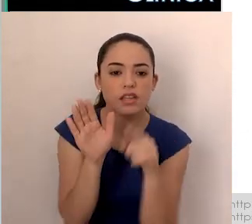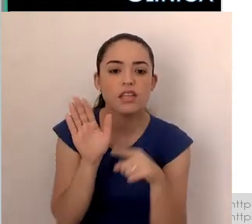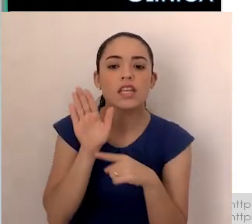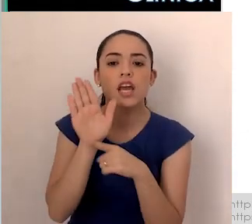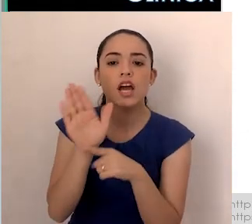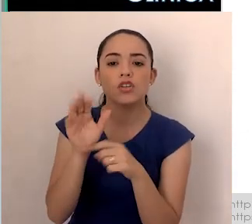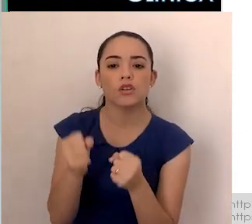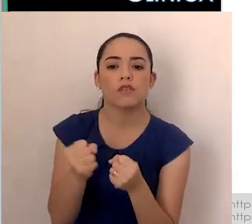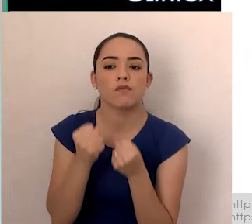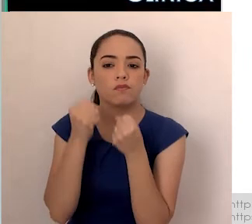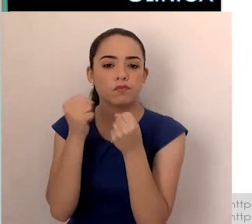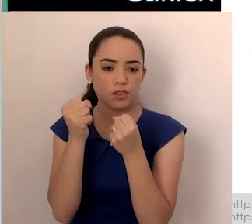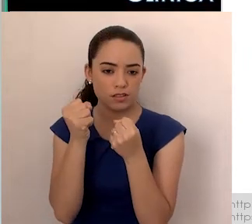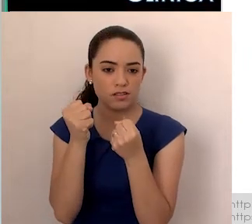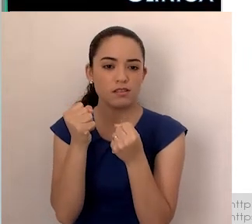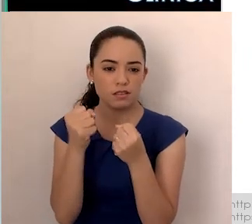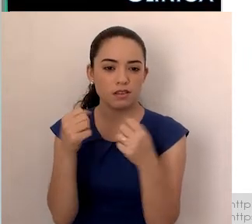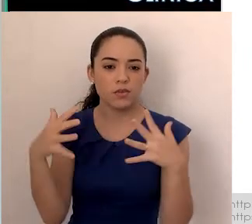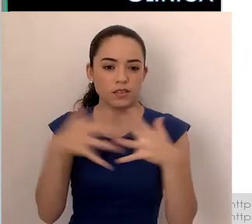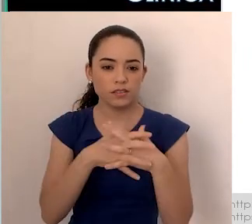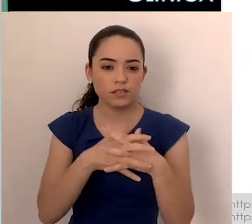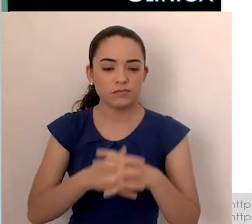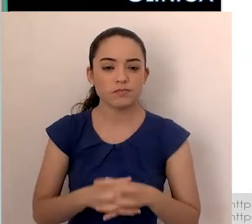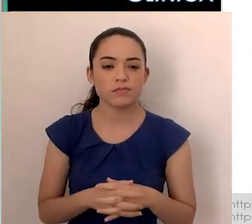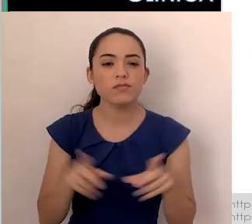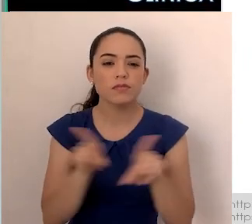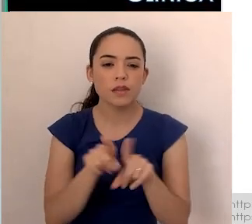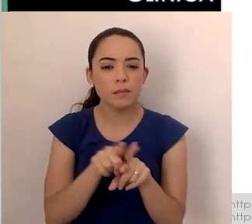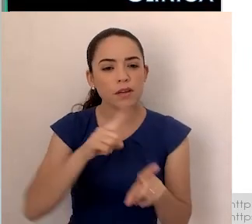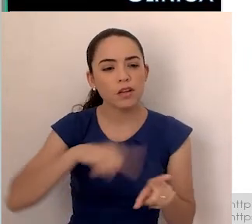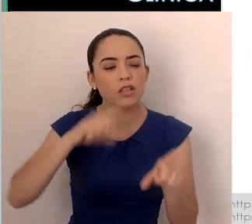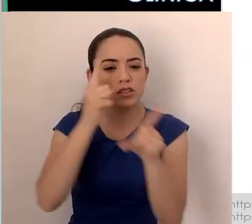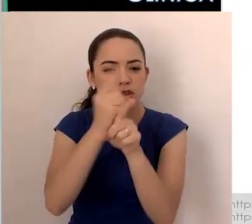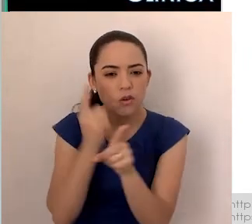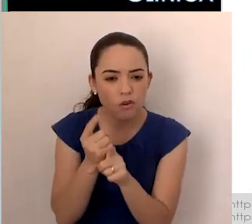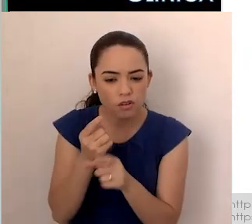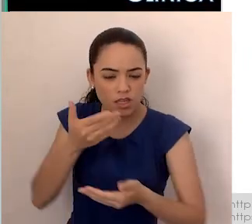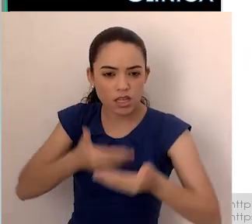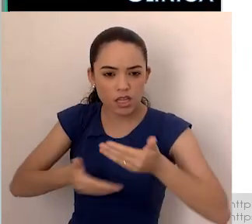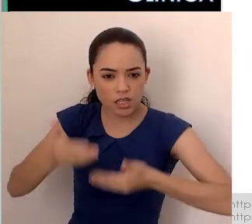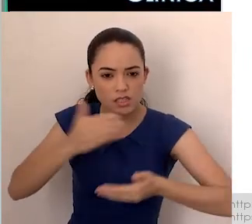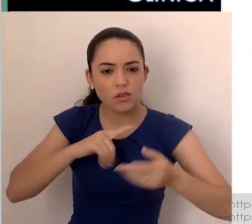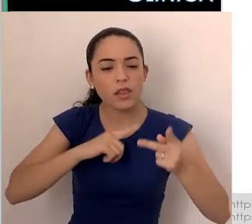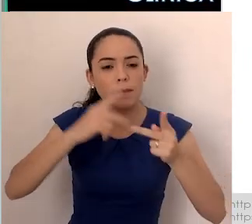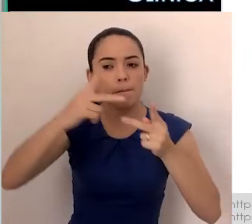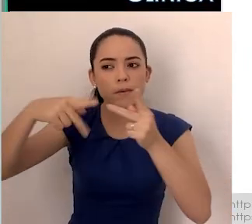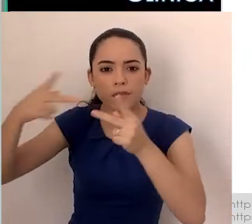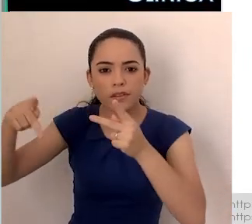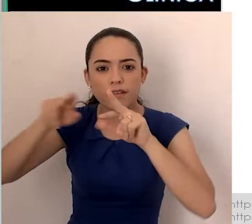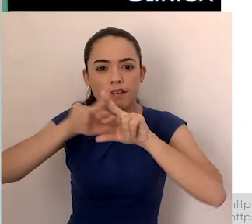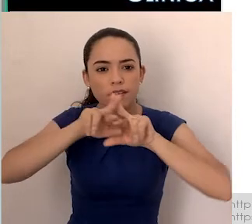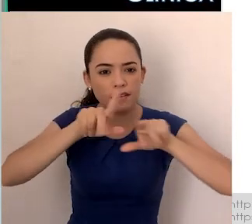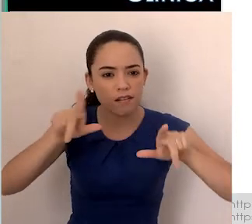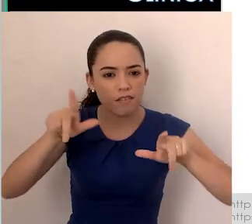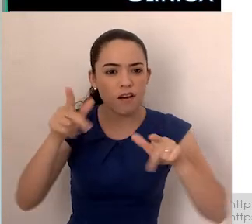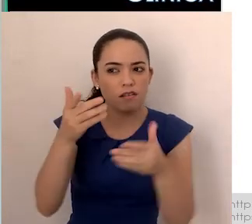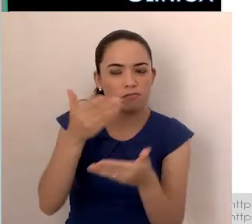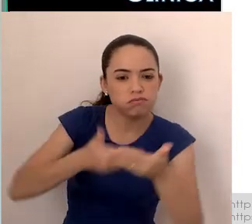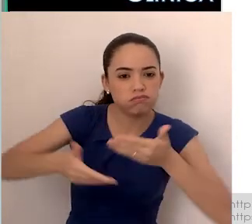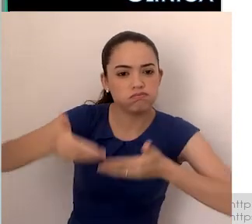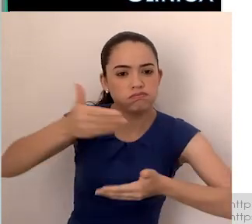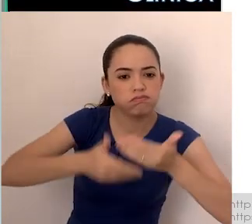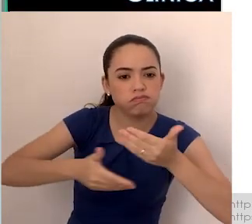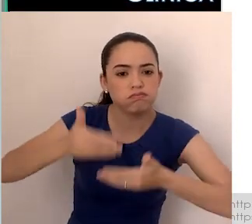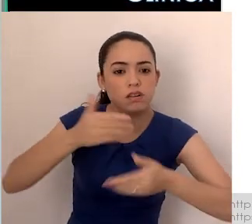moléculas bioativas de ação parácrina e autócrina que fortalece o conceito endócrino para o tecido. Observa-se a